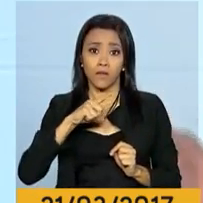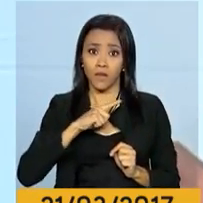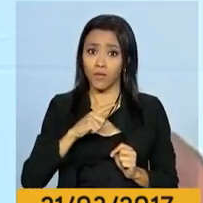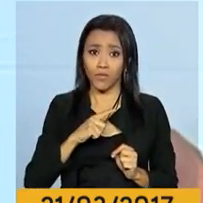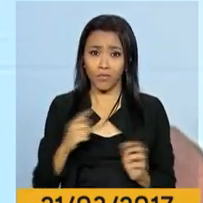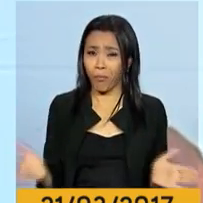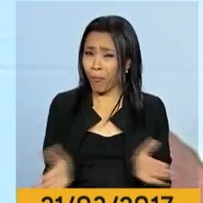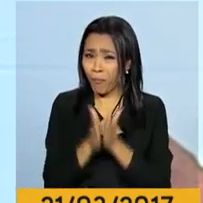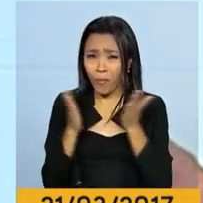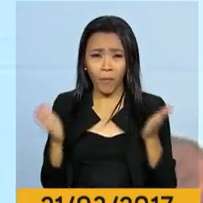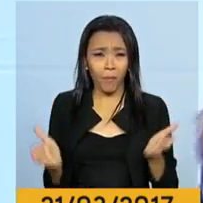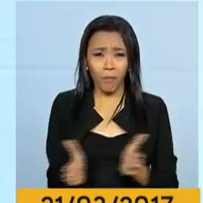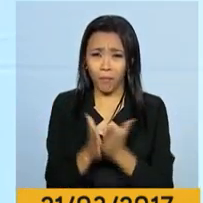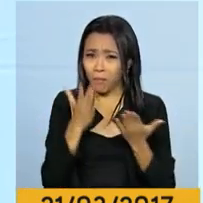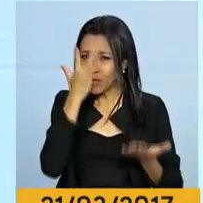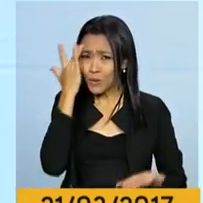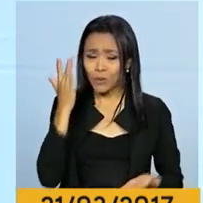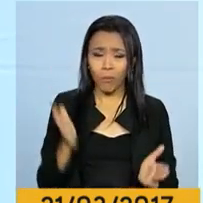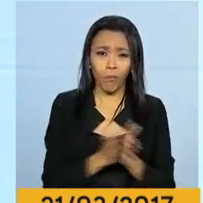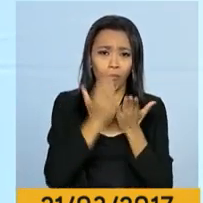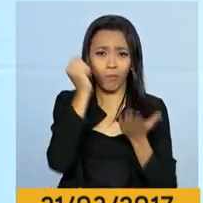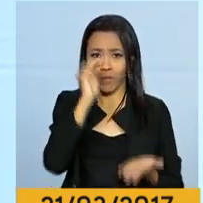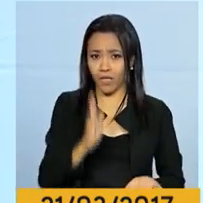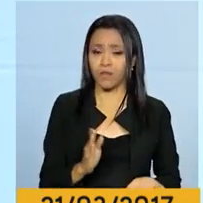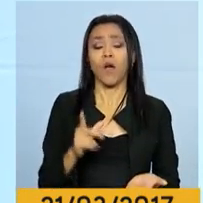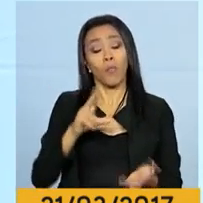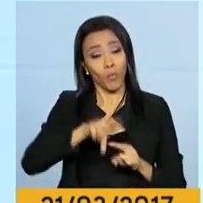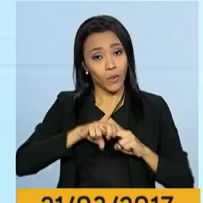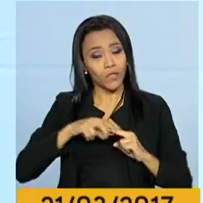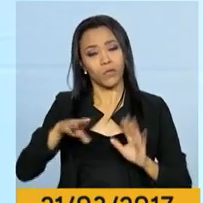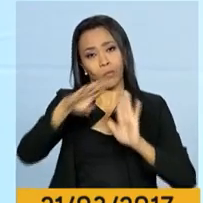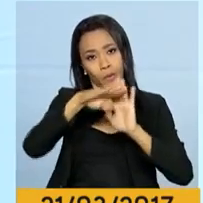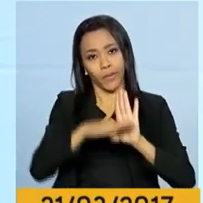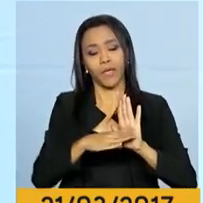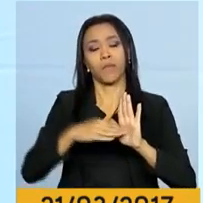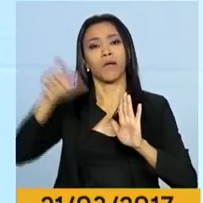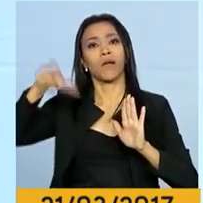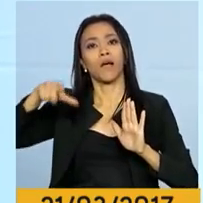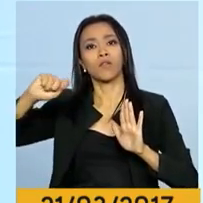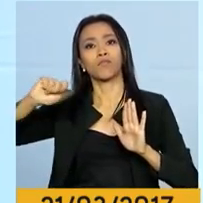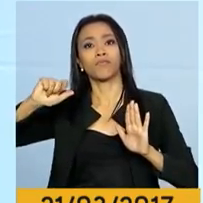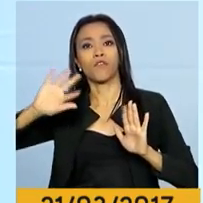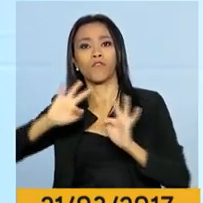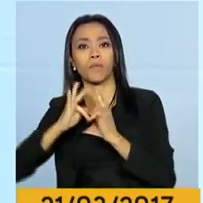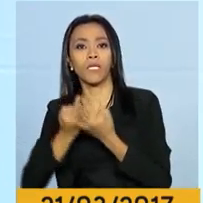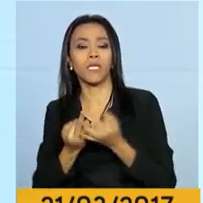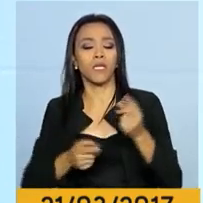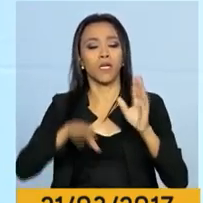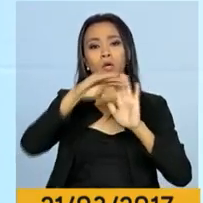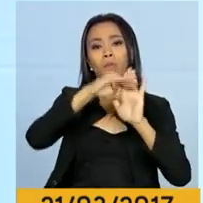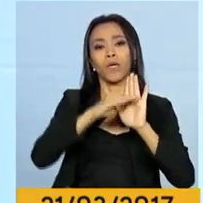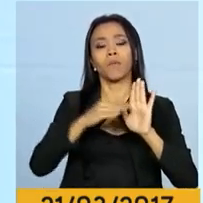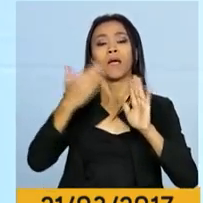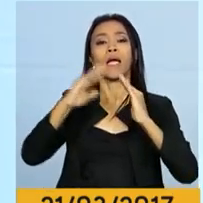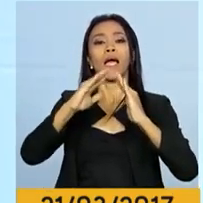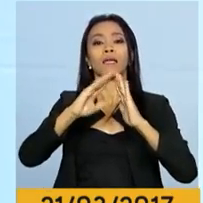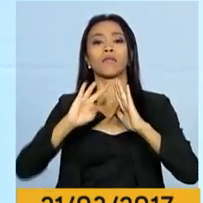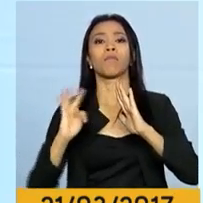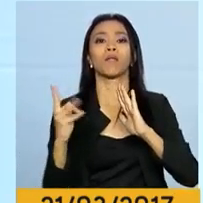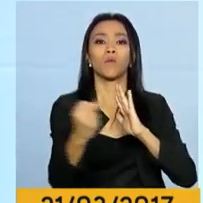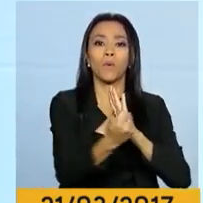muita pobreza ainda no país. Então, certos programas, como o programa Bolsa Família, o programa Casa para Todos,